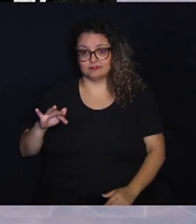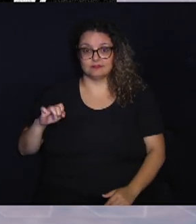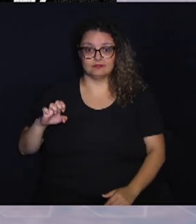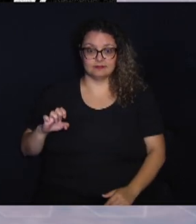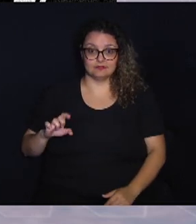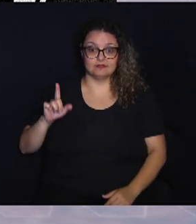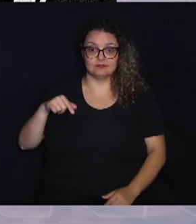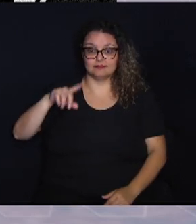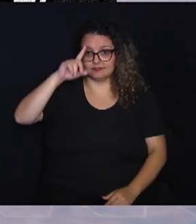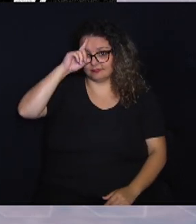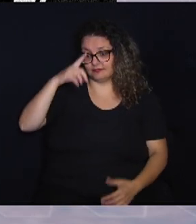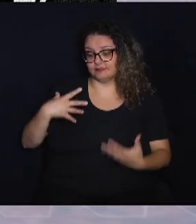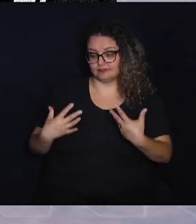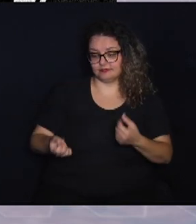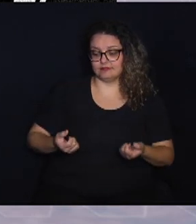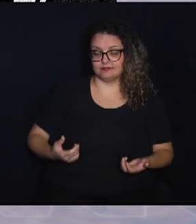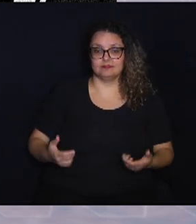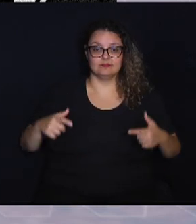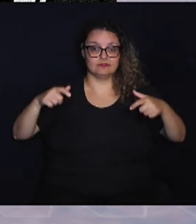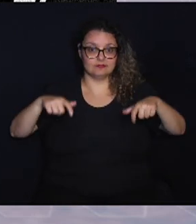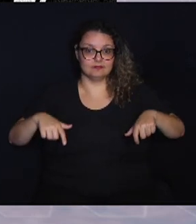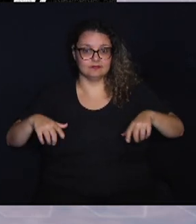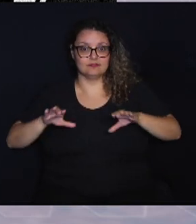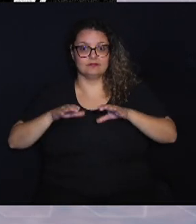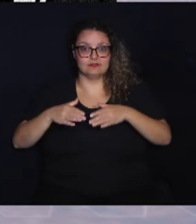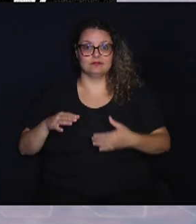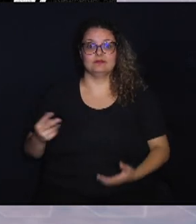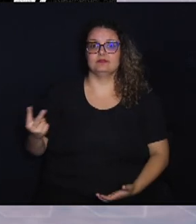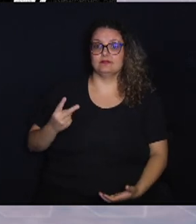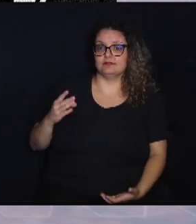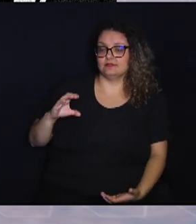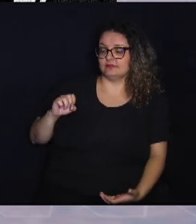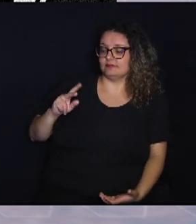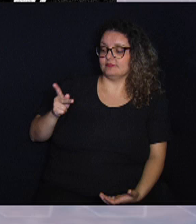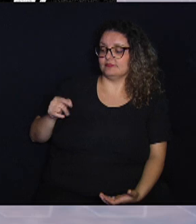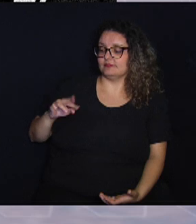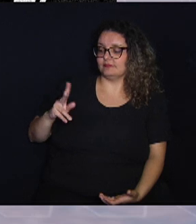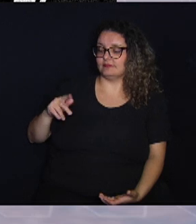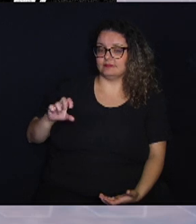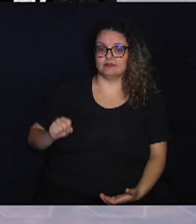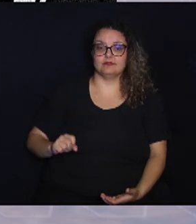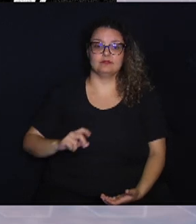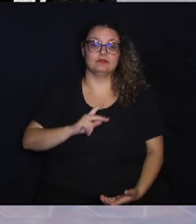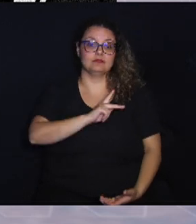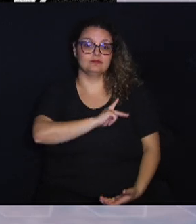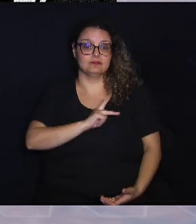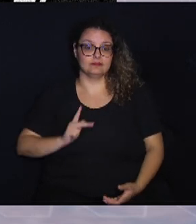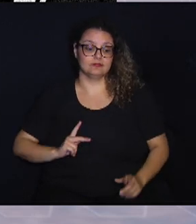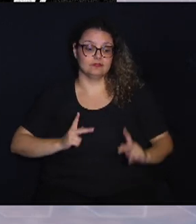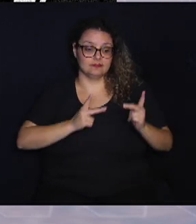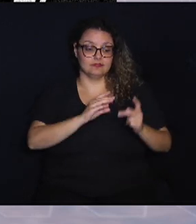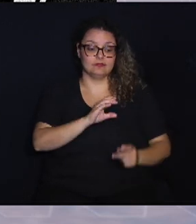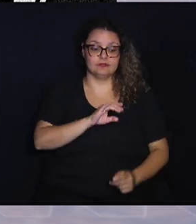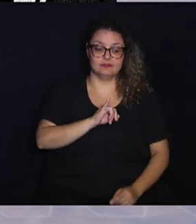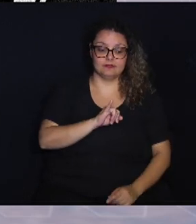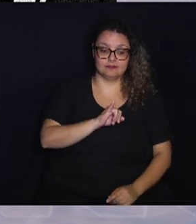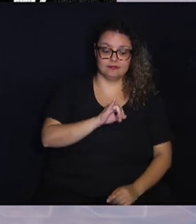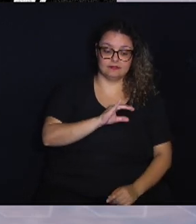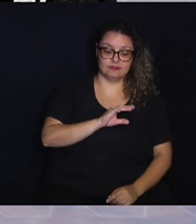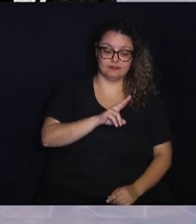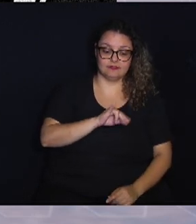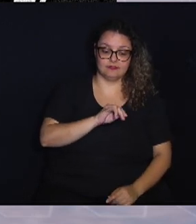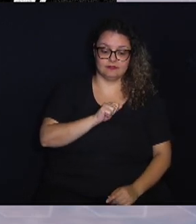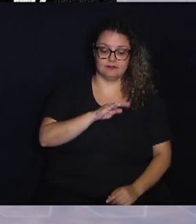da casa aí, pela segunda rodada da Copinha. A Ponte venceu o Cuiabá na estreia por 1-0 e uma